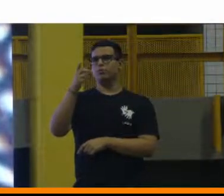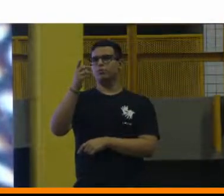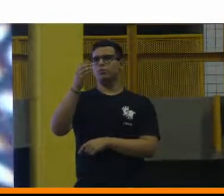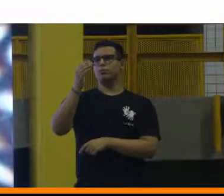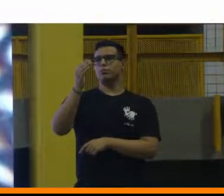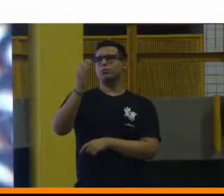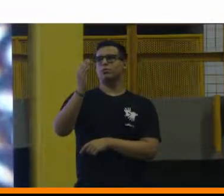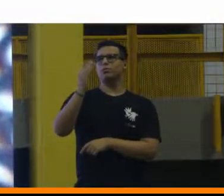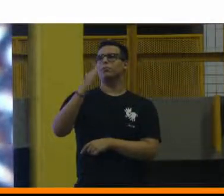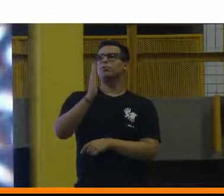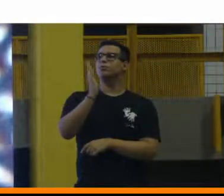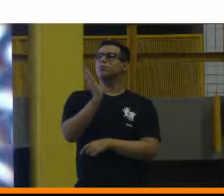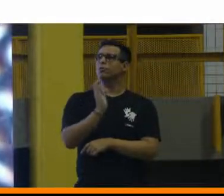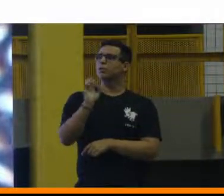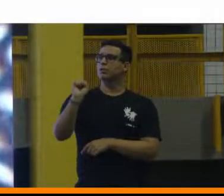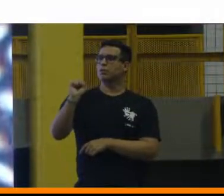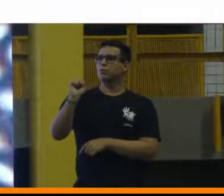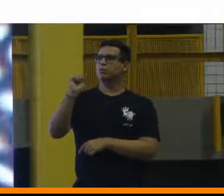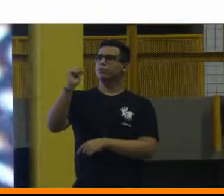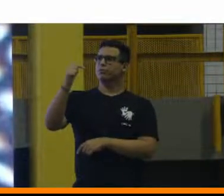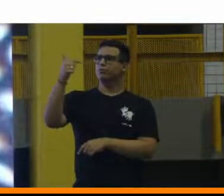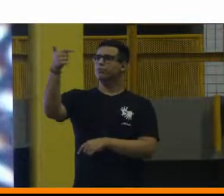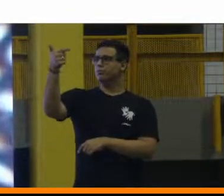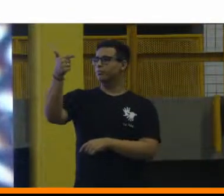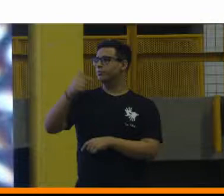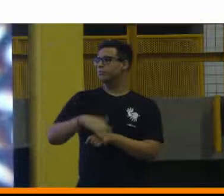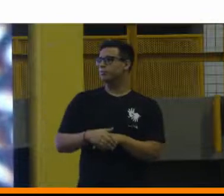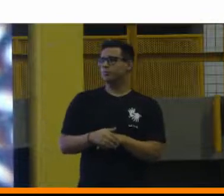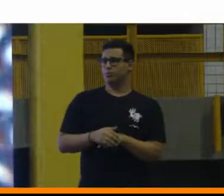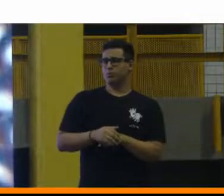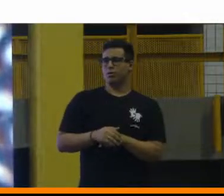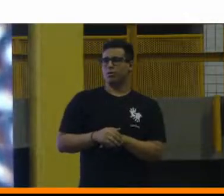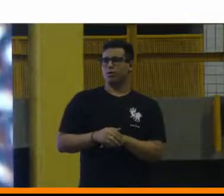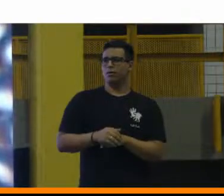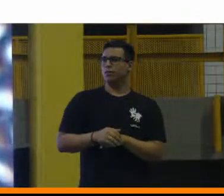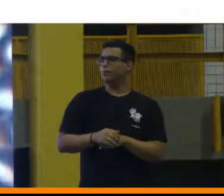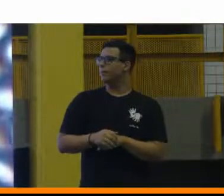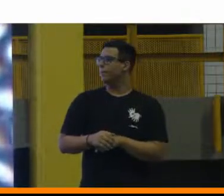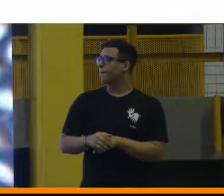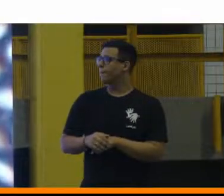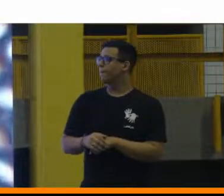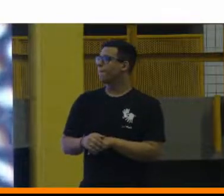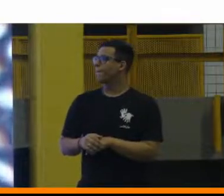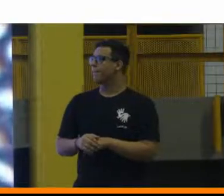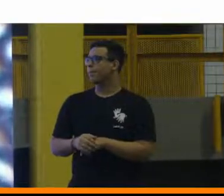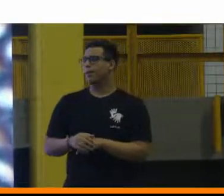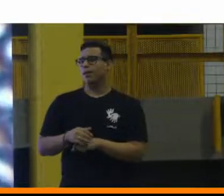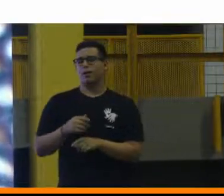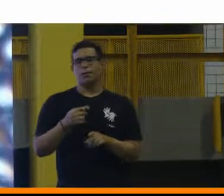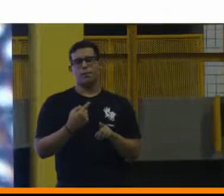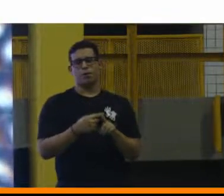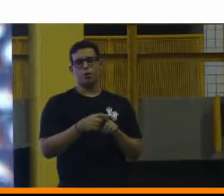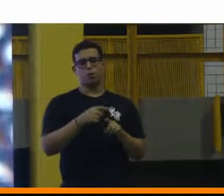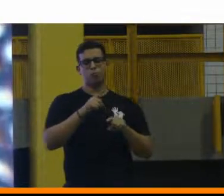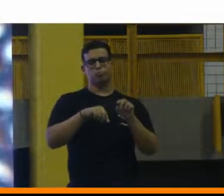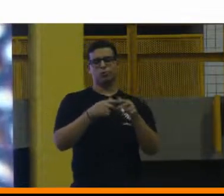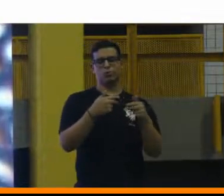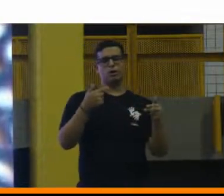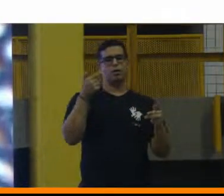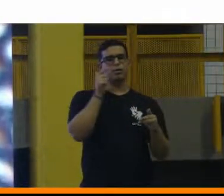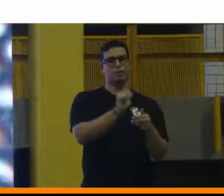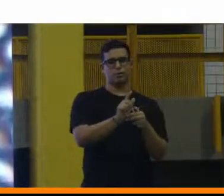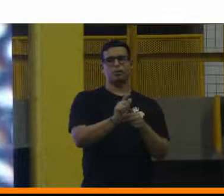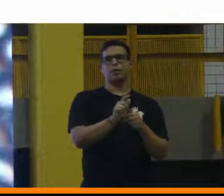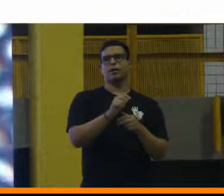aí, não é mágica, é porque ele ganha 10 metros por segundo de velocidade por